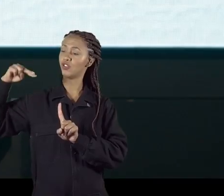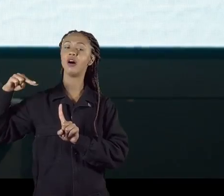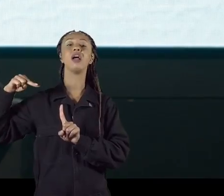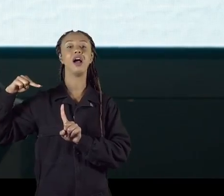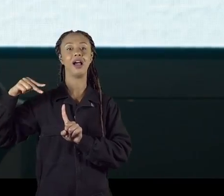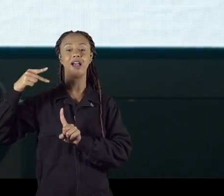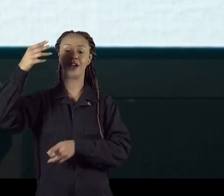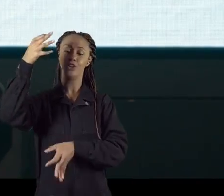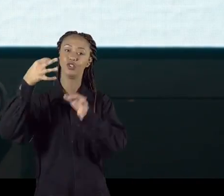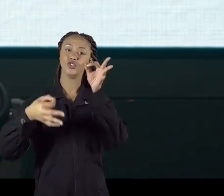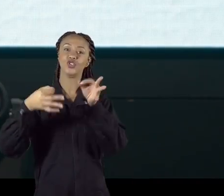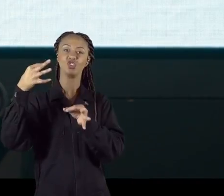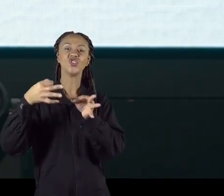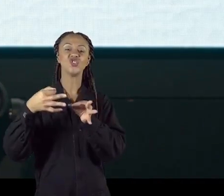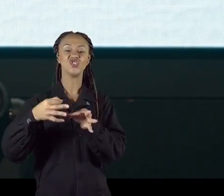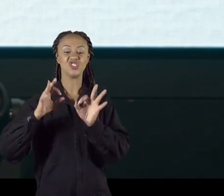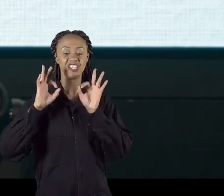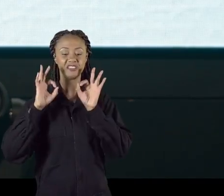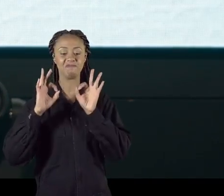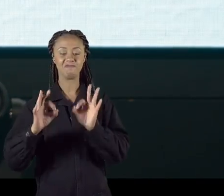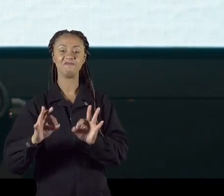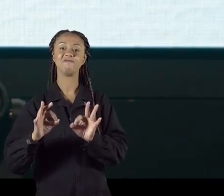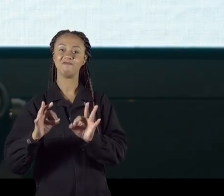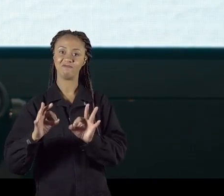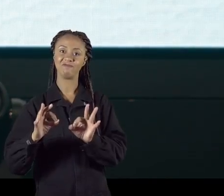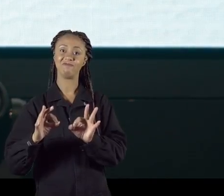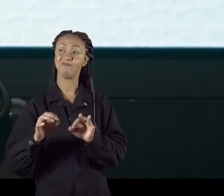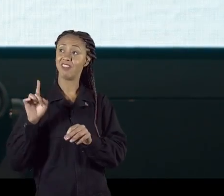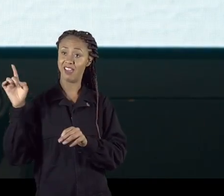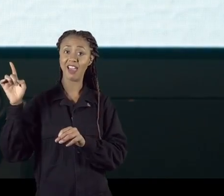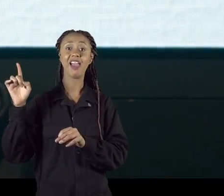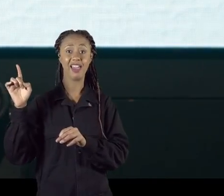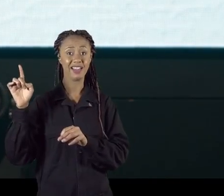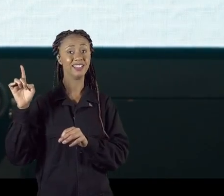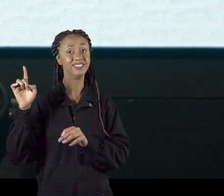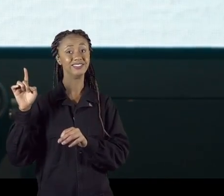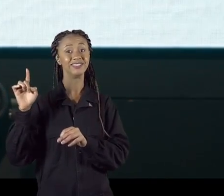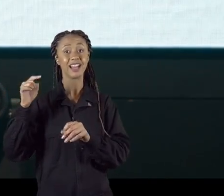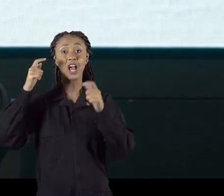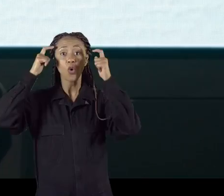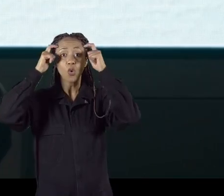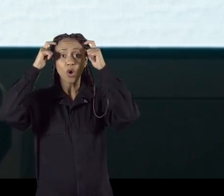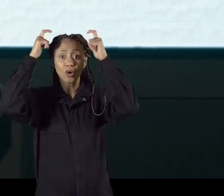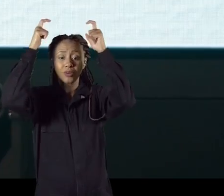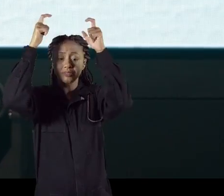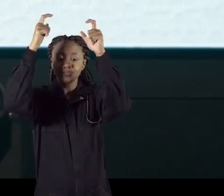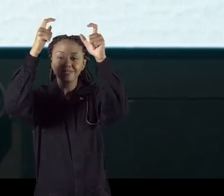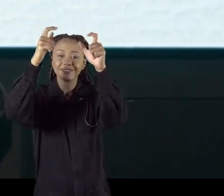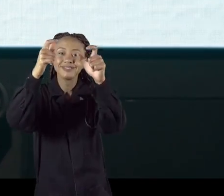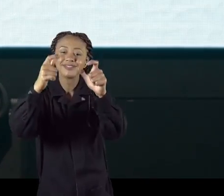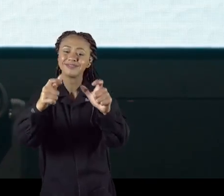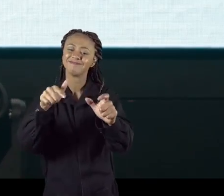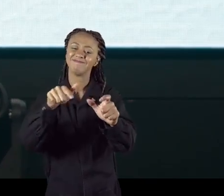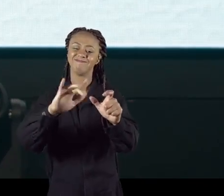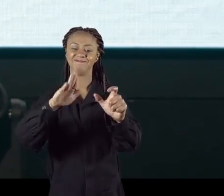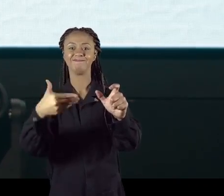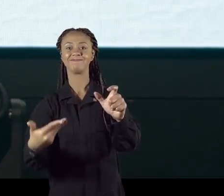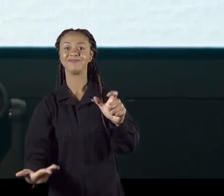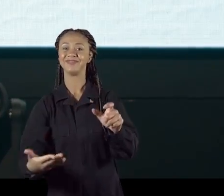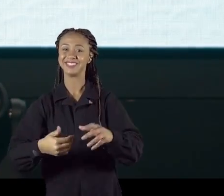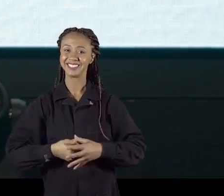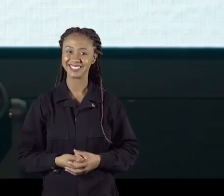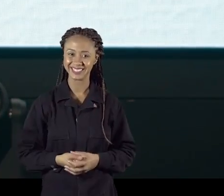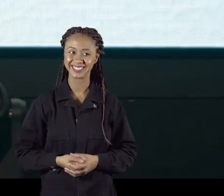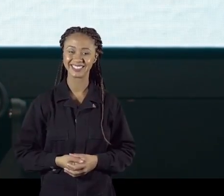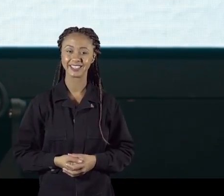me segurou e me dará no dia da sua vida e depois ele fala de